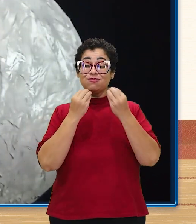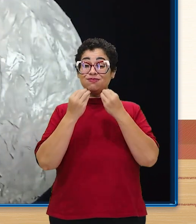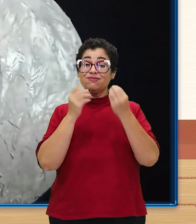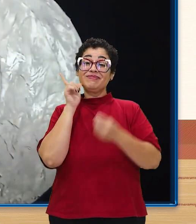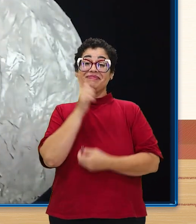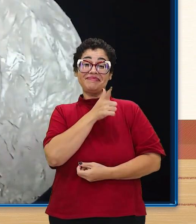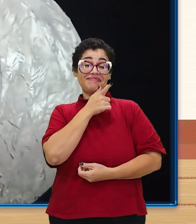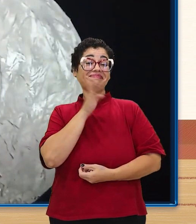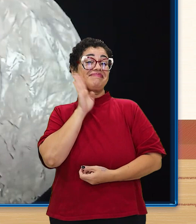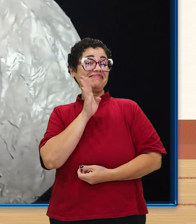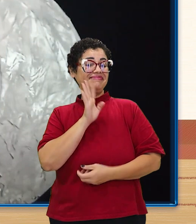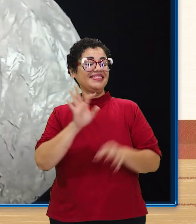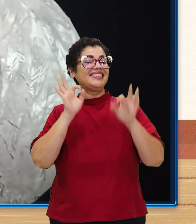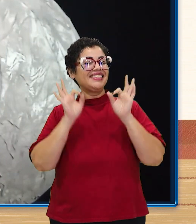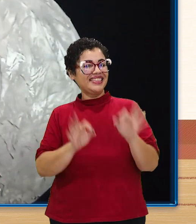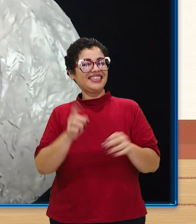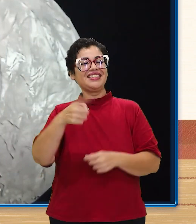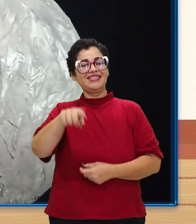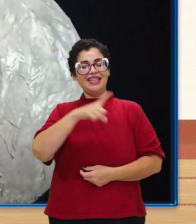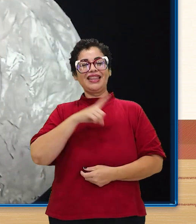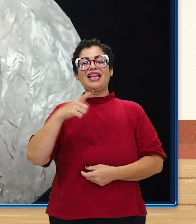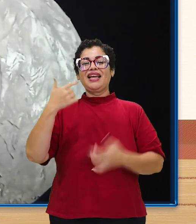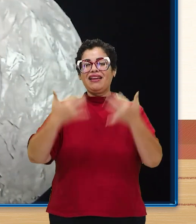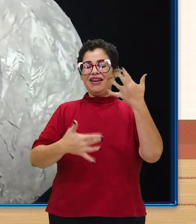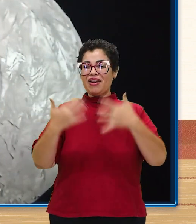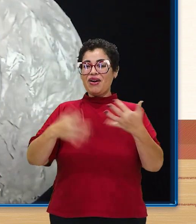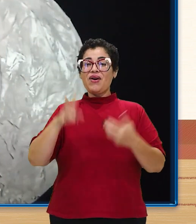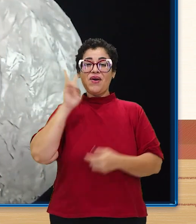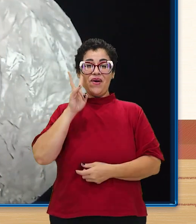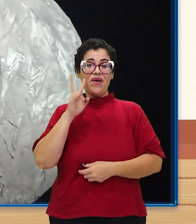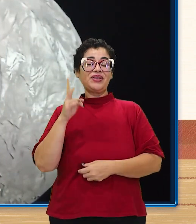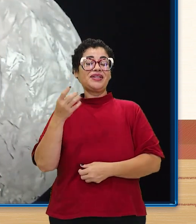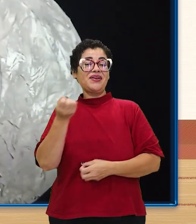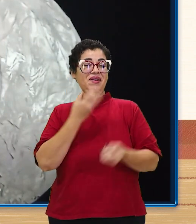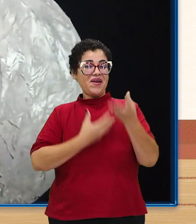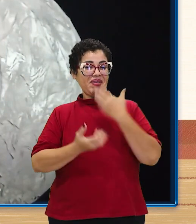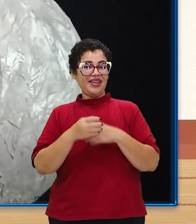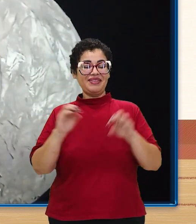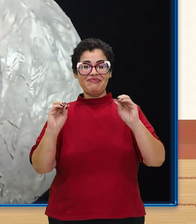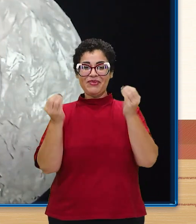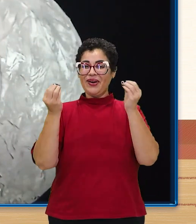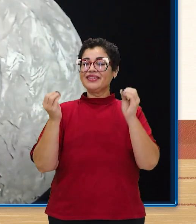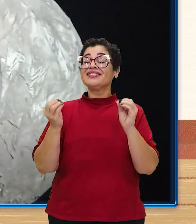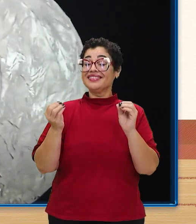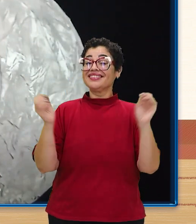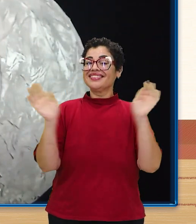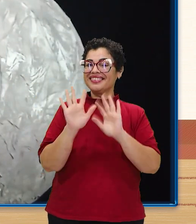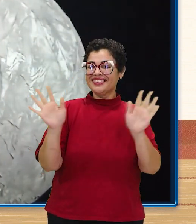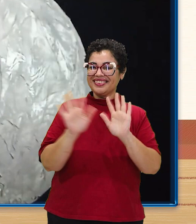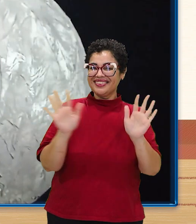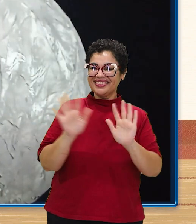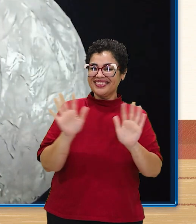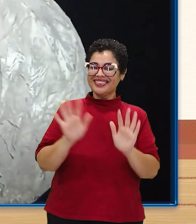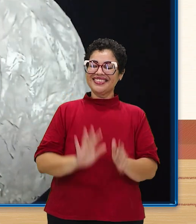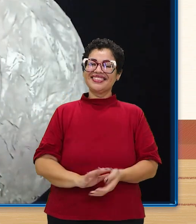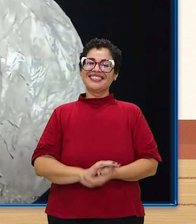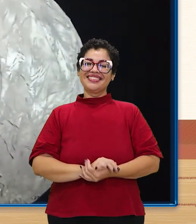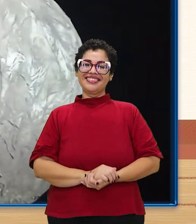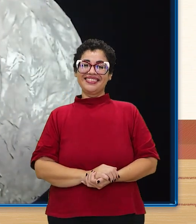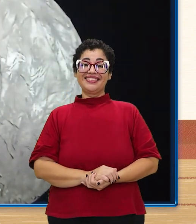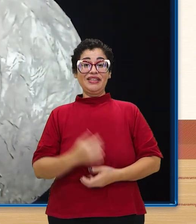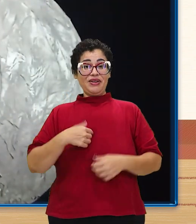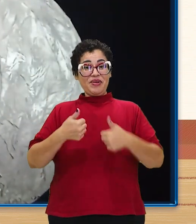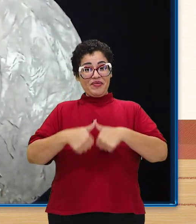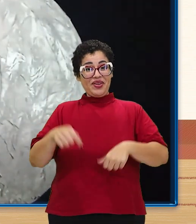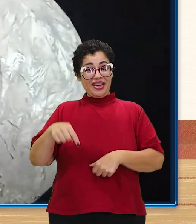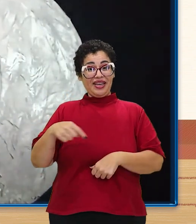legal? Eu tenho certeza que vocês terão muitas coisas legais para me contar. Um beijo. Tchau. Eu